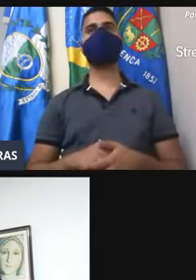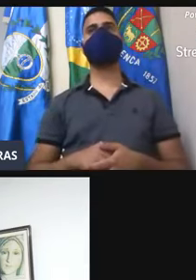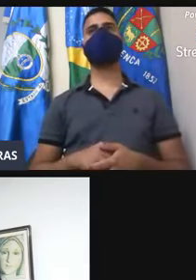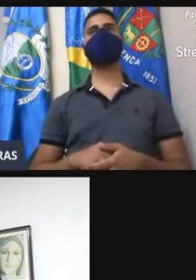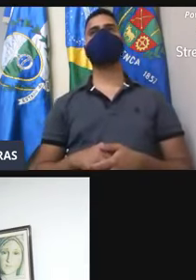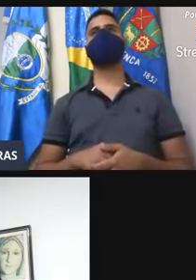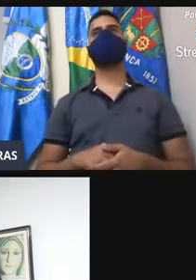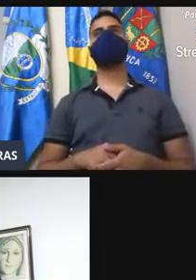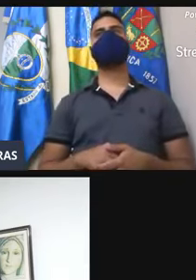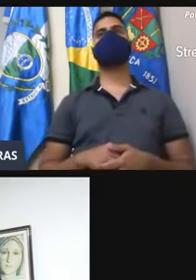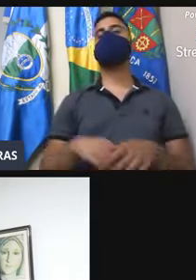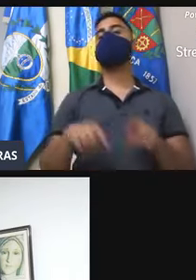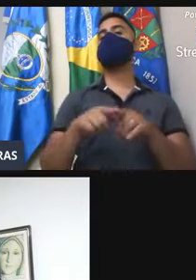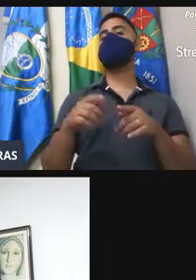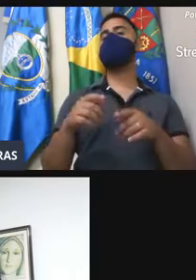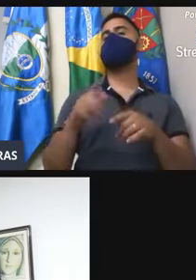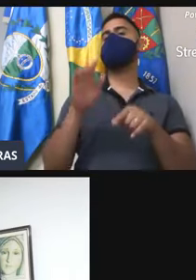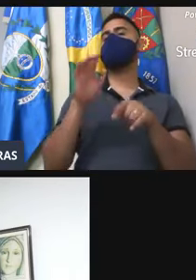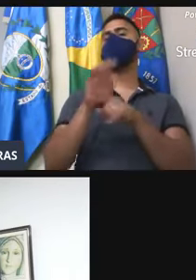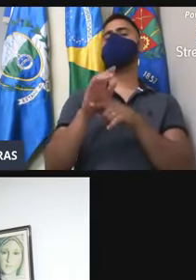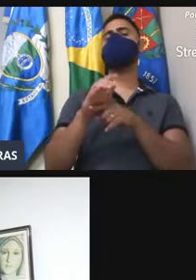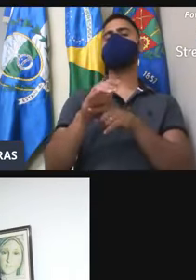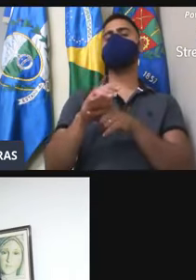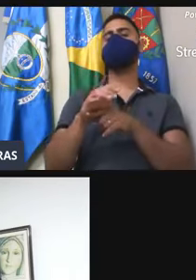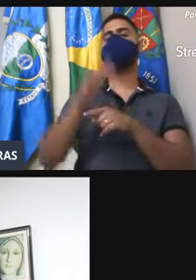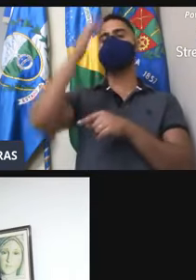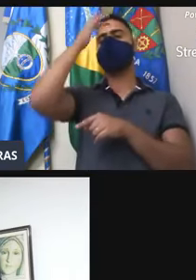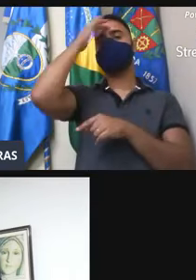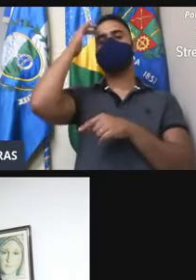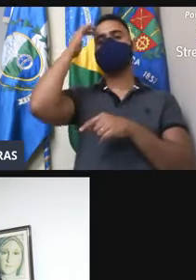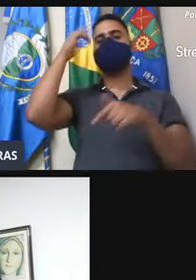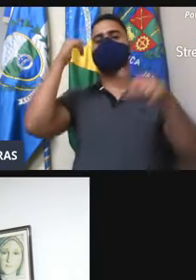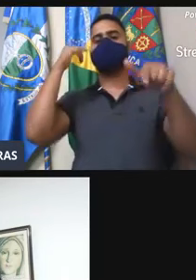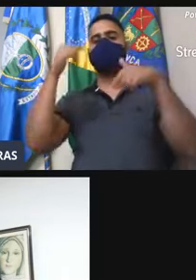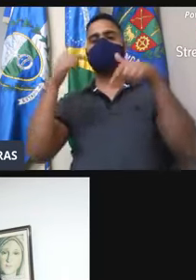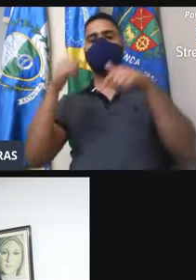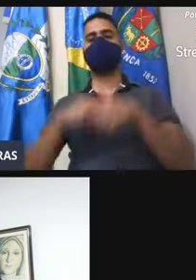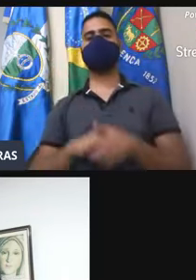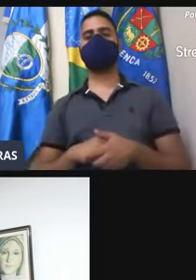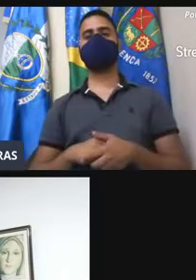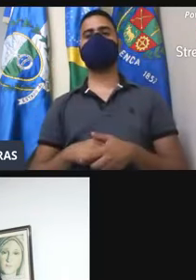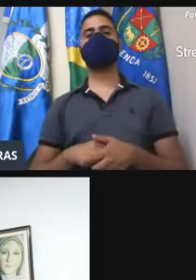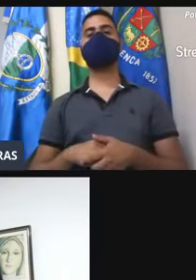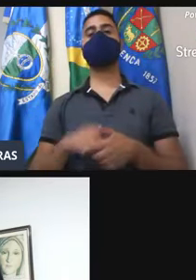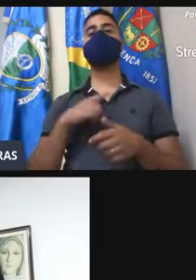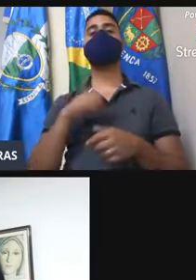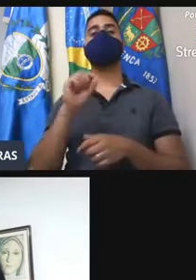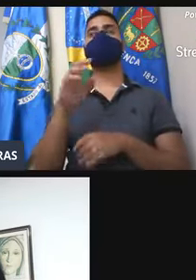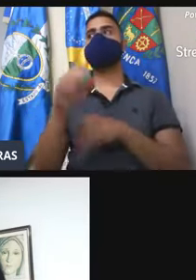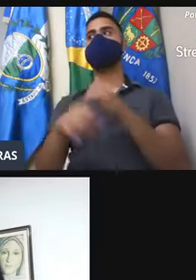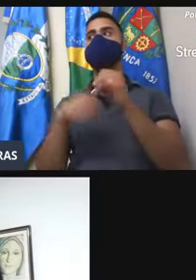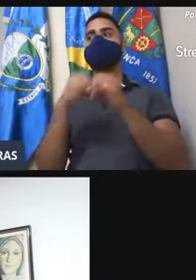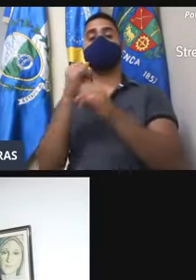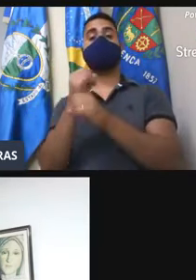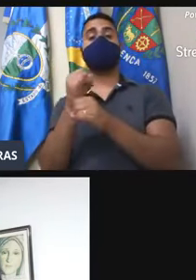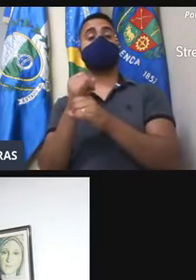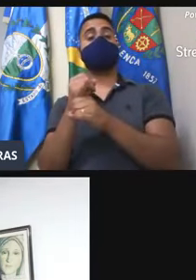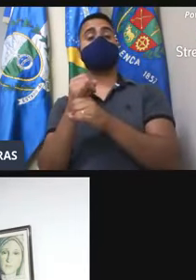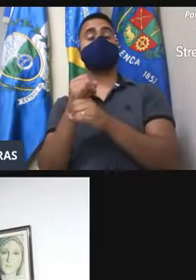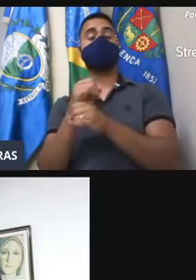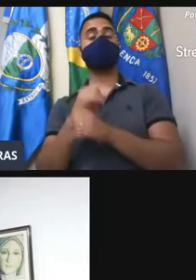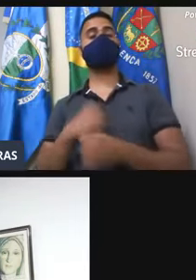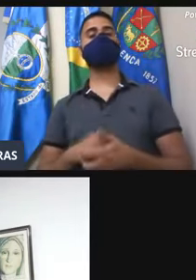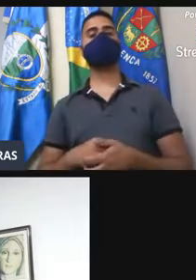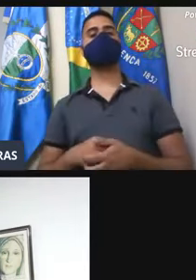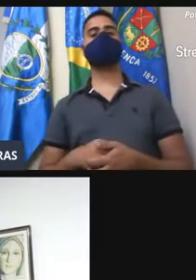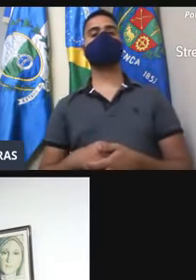à funcionária que está hoje lá no núcleo de Santa Isabel, a internet. Né? A internet, muitas